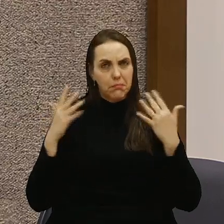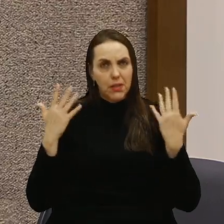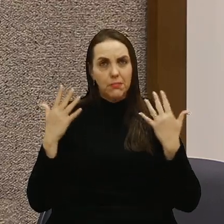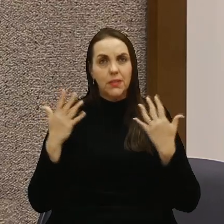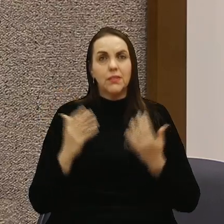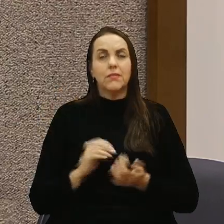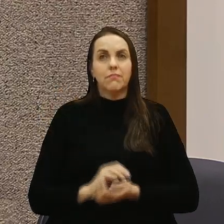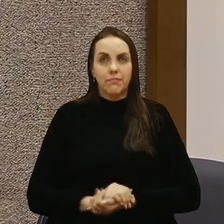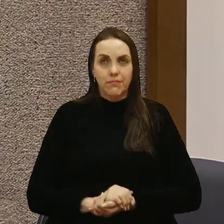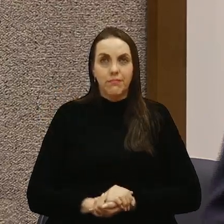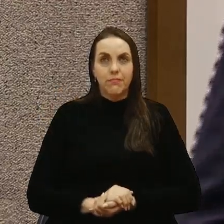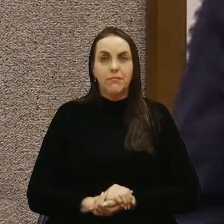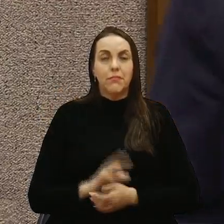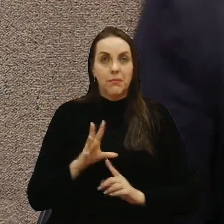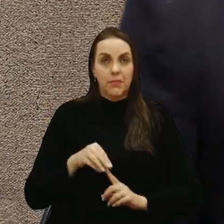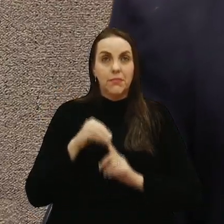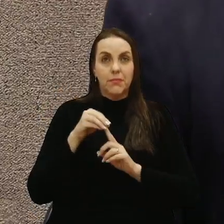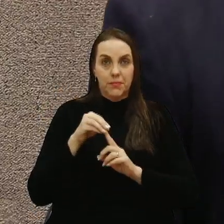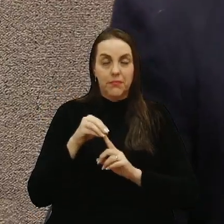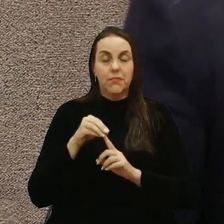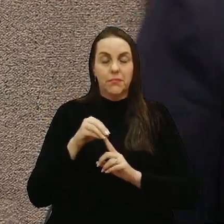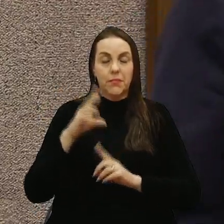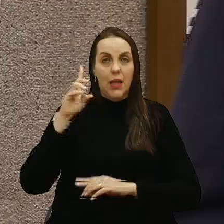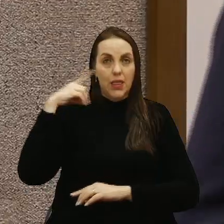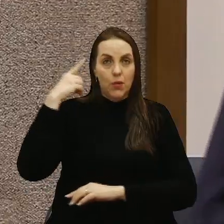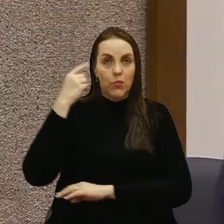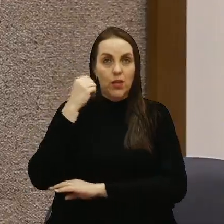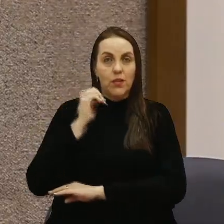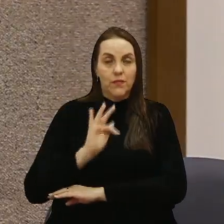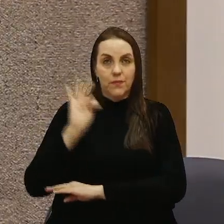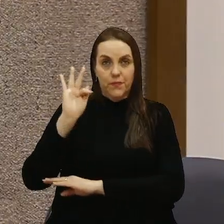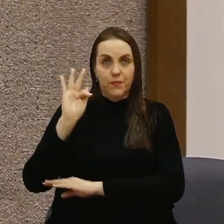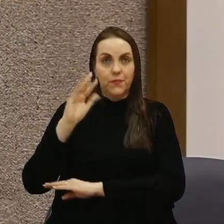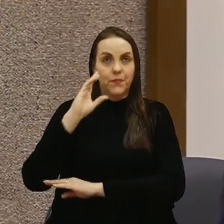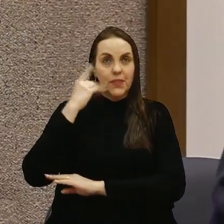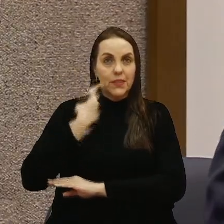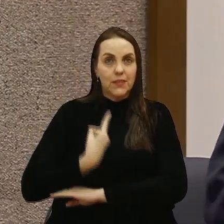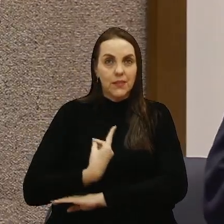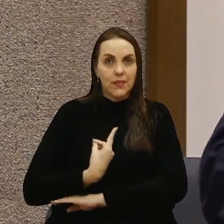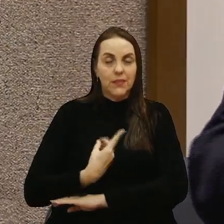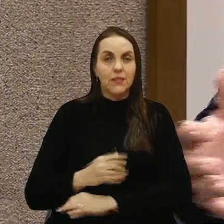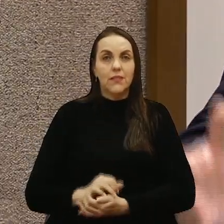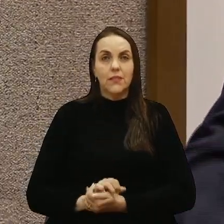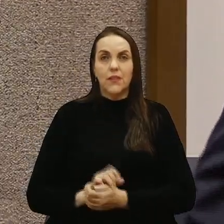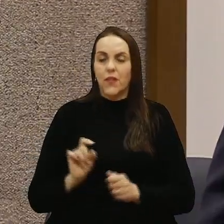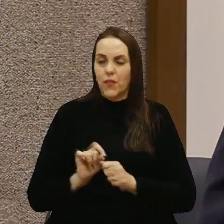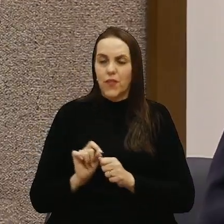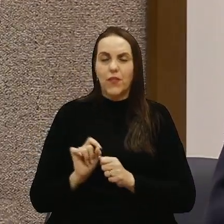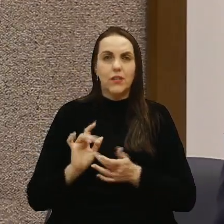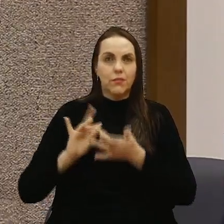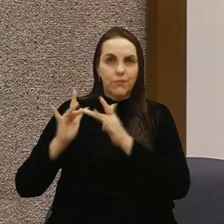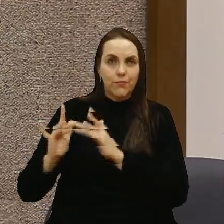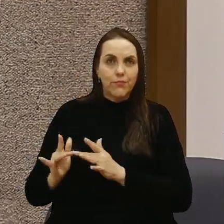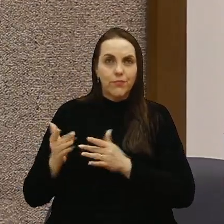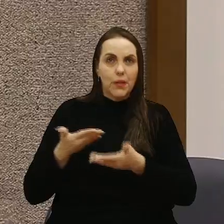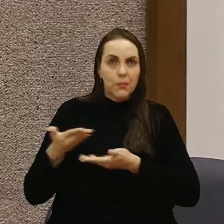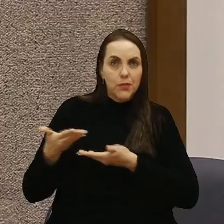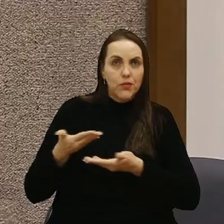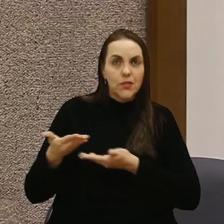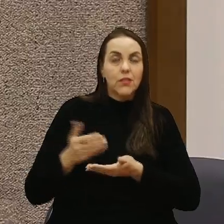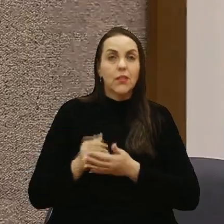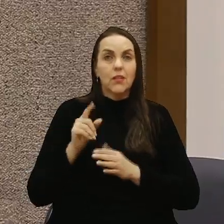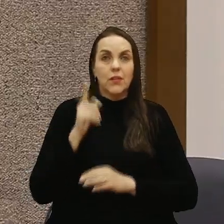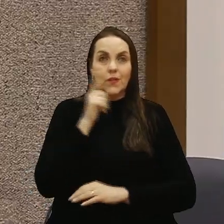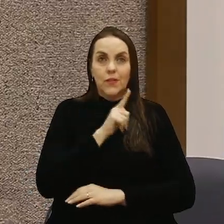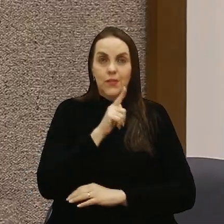parabéns, especialmente à deputada federal, a deputada Denise, que fez toda a mediação para que